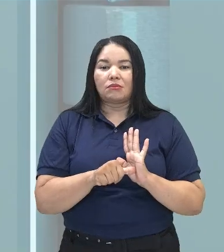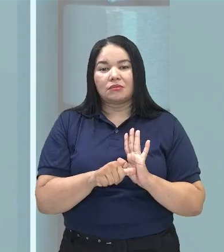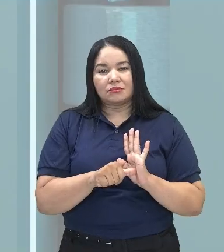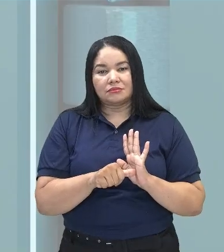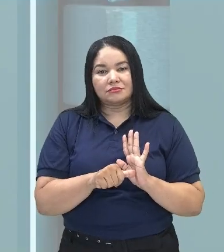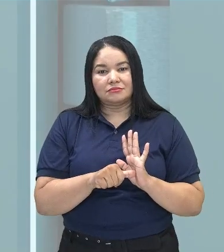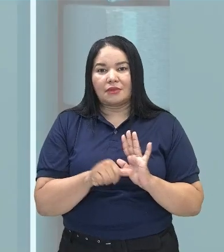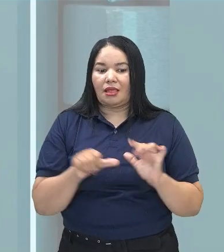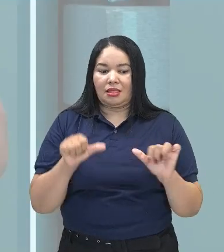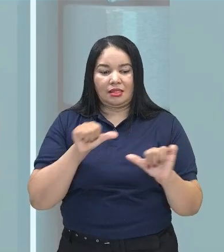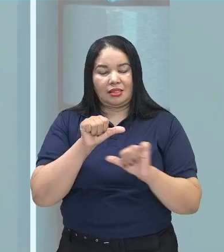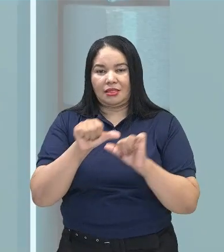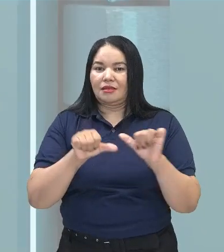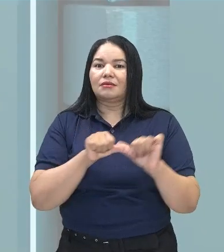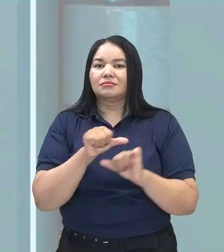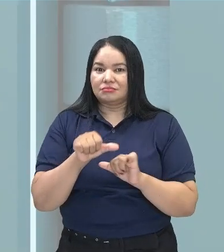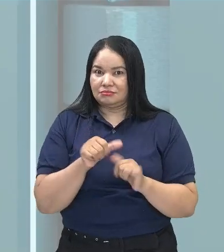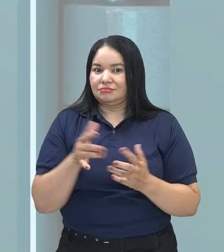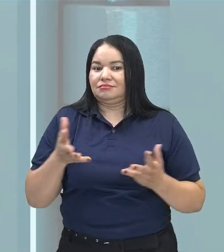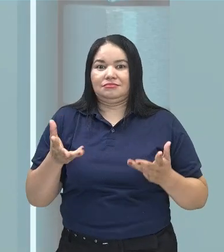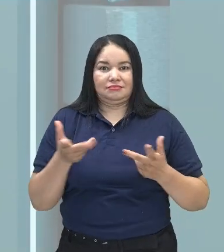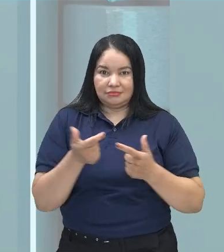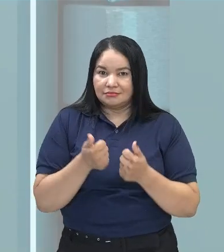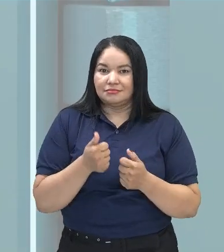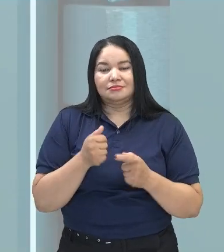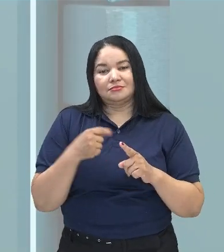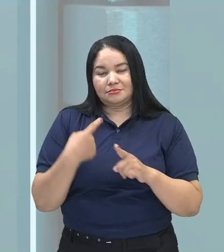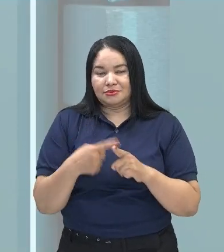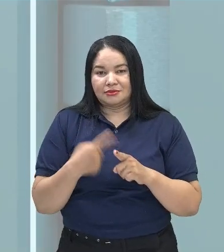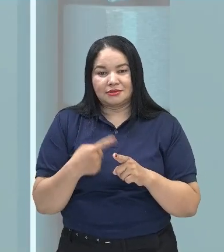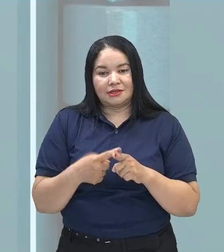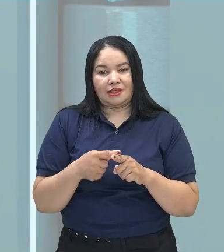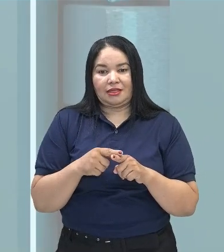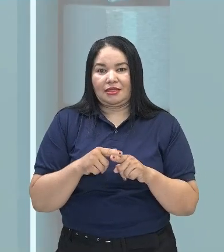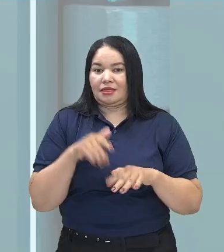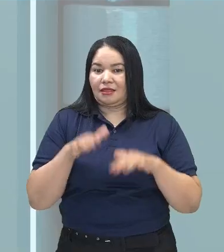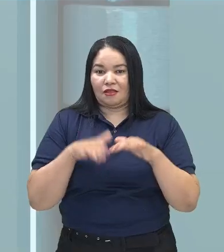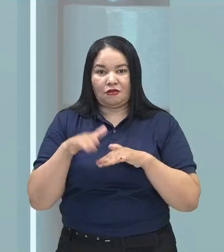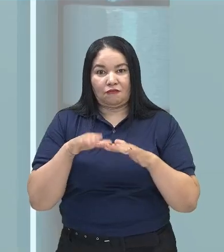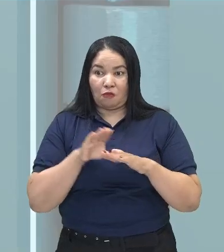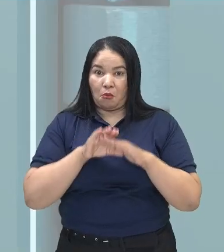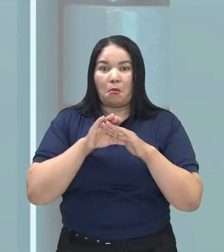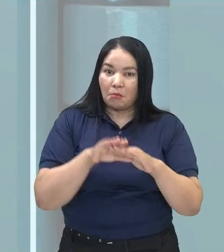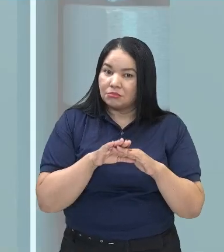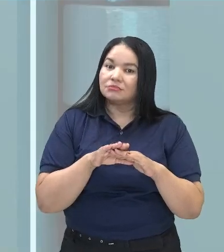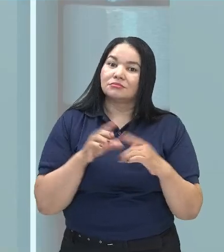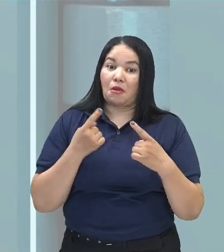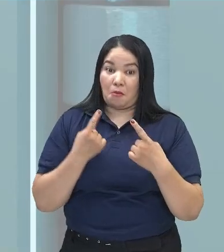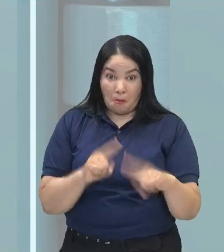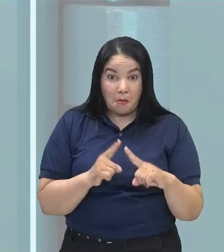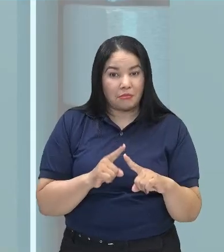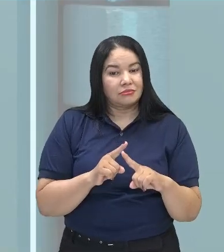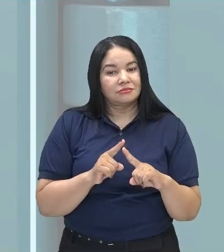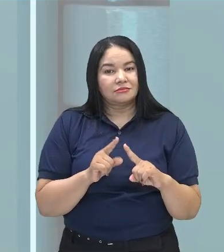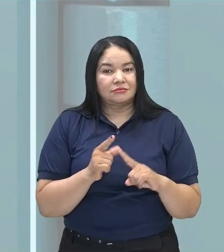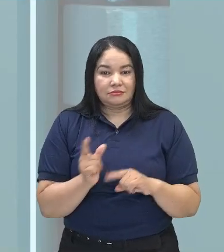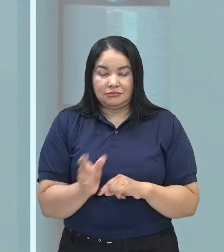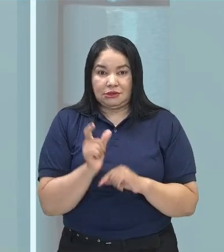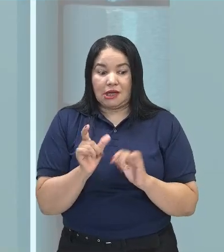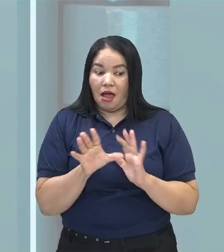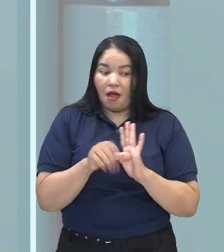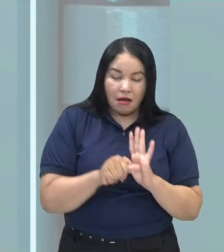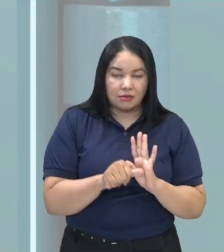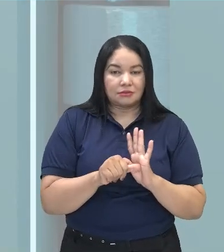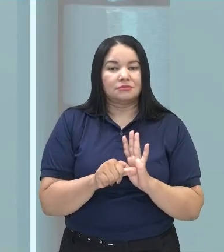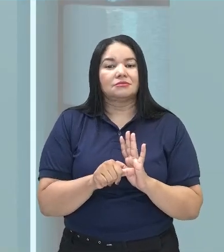Porque roubou, né, você já é mais também mais agressivo, né? Então você utiliza o